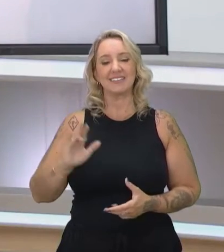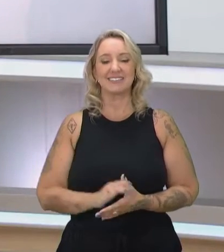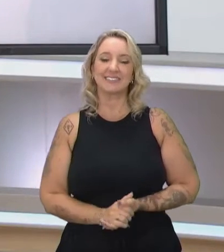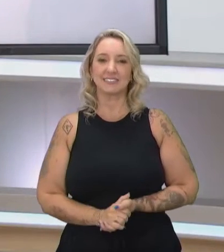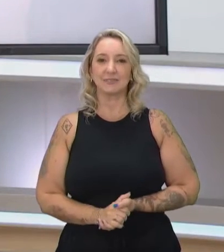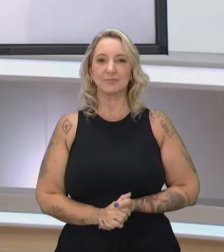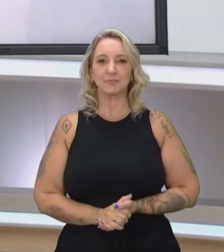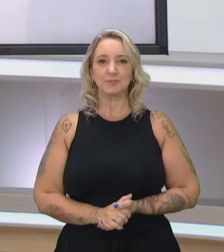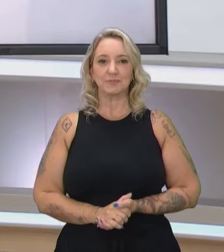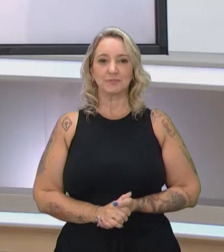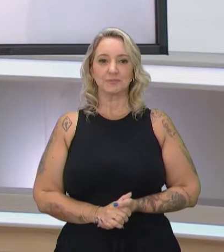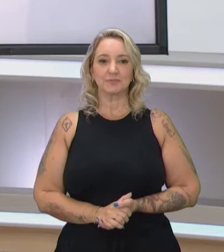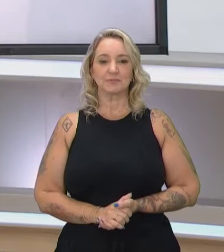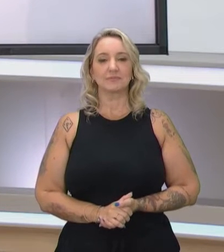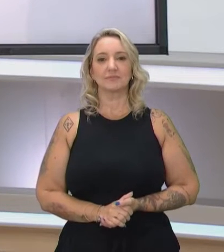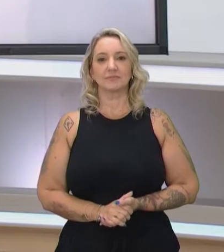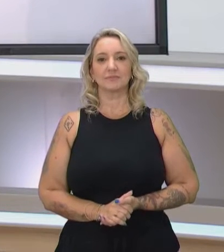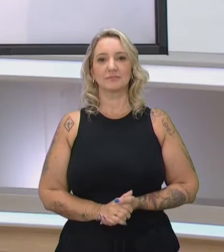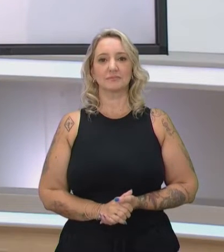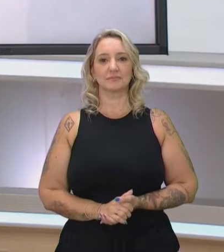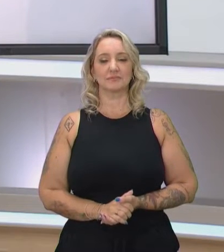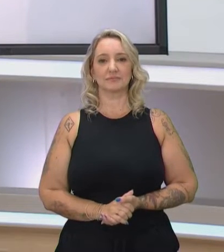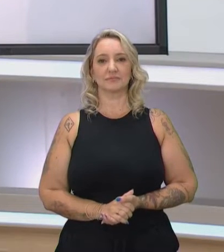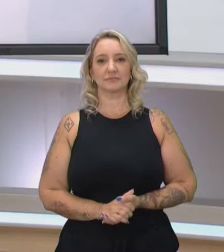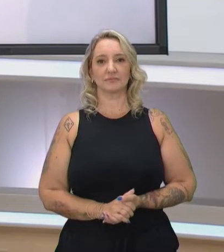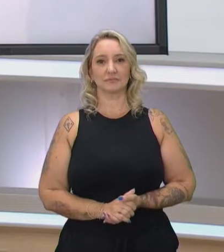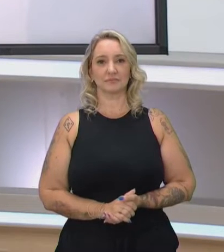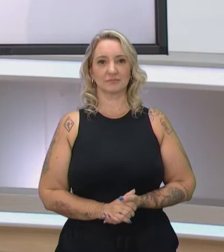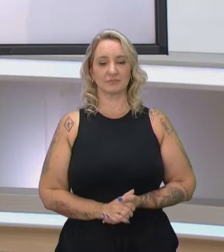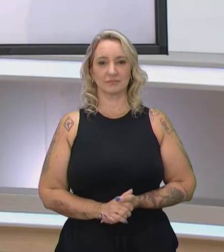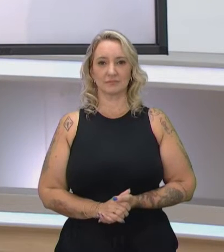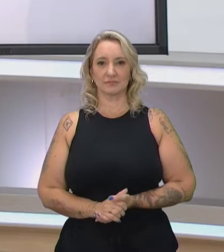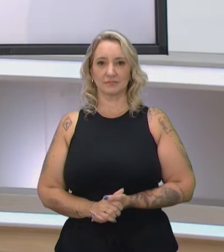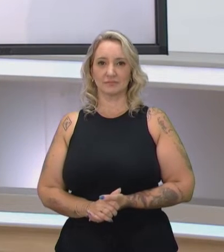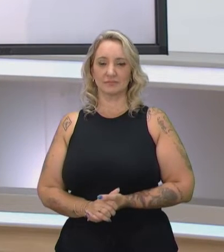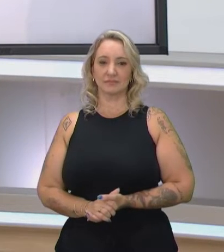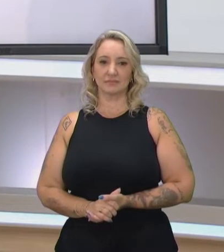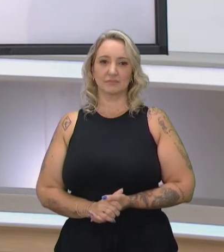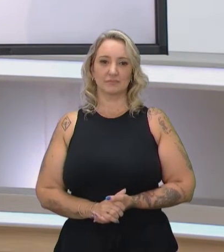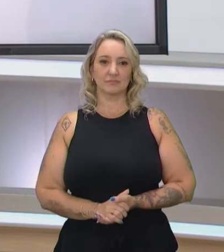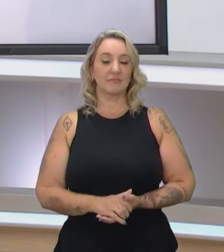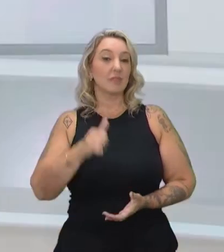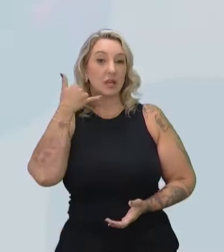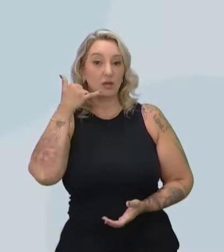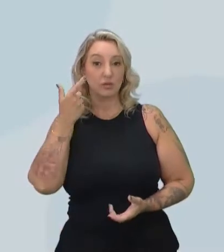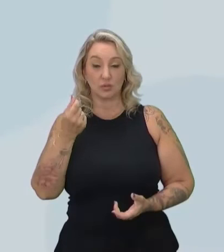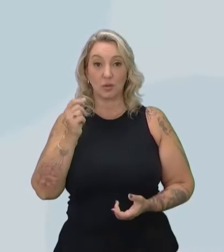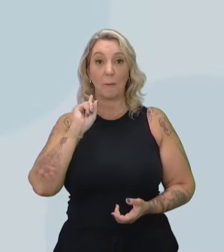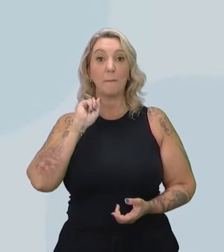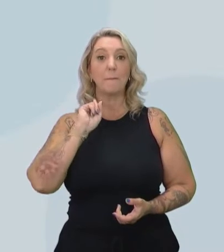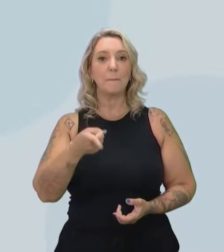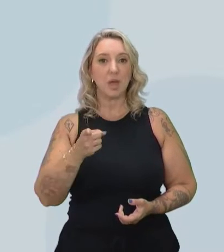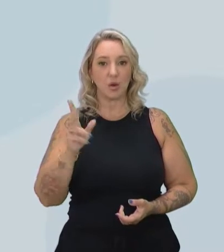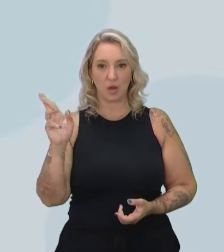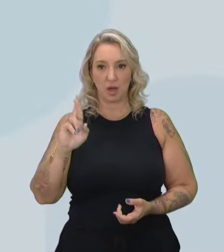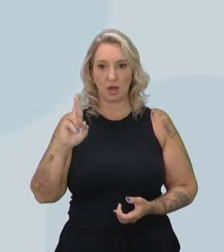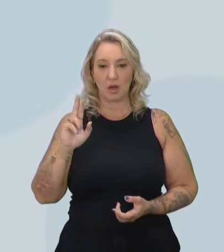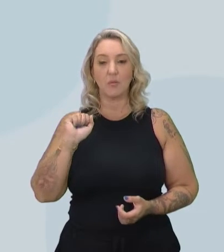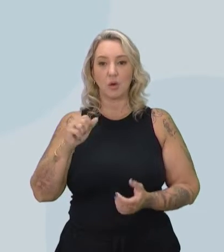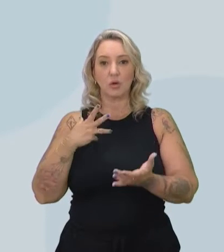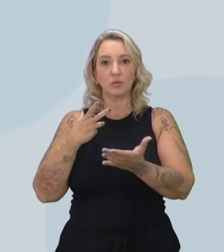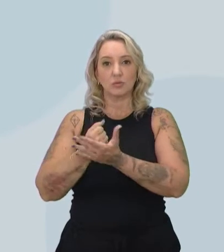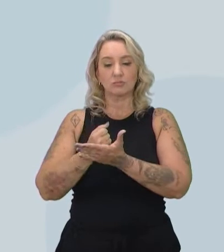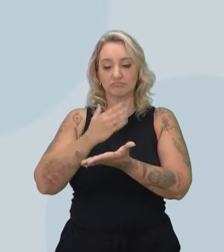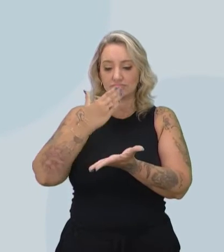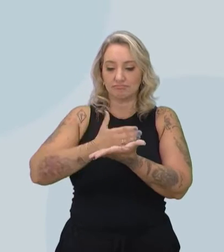né? Então, aí a bola, 45. Um celular custa 1.000 e pode ser